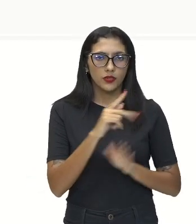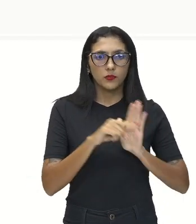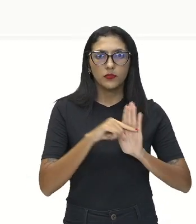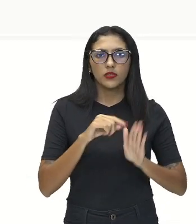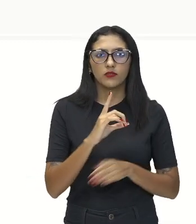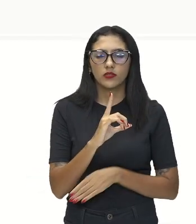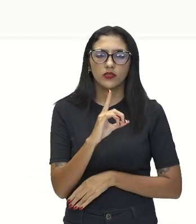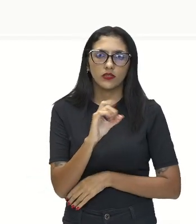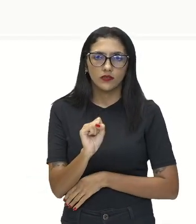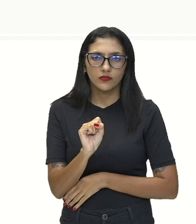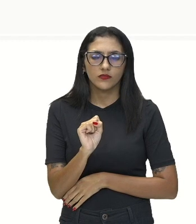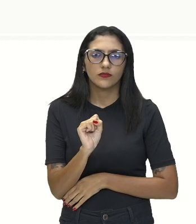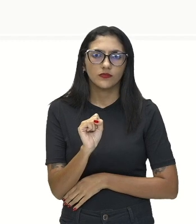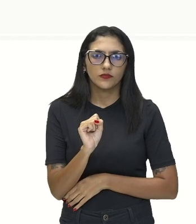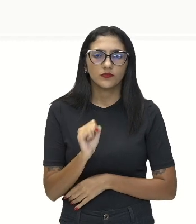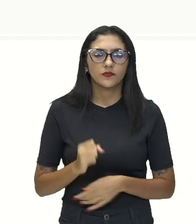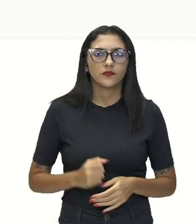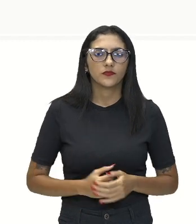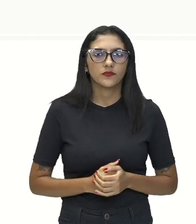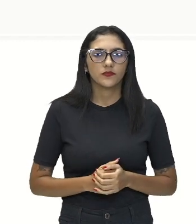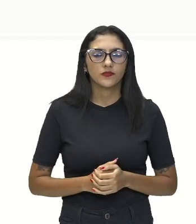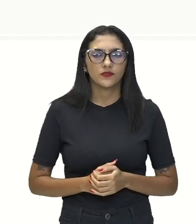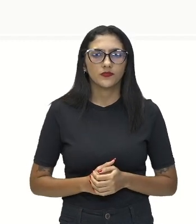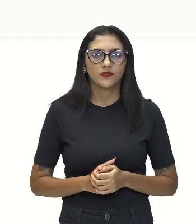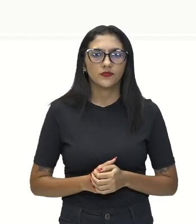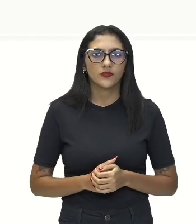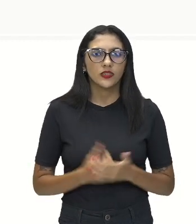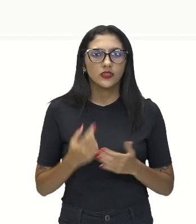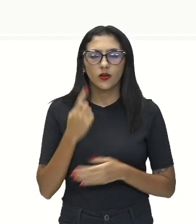sinal, vai ficar 105